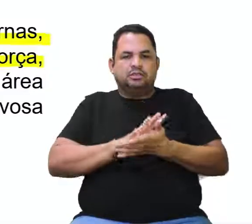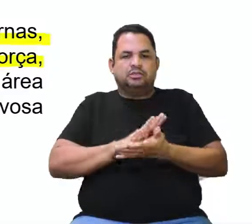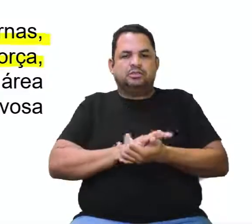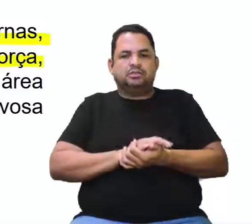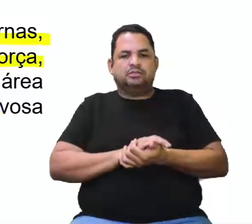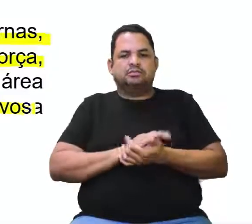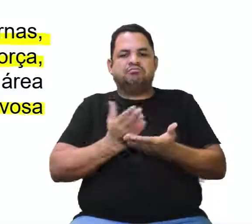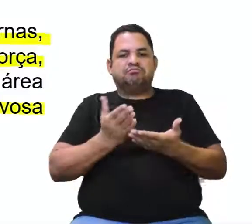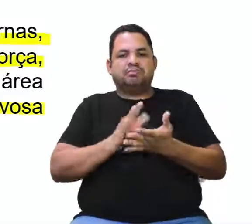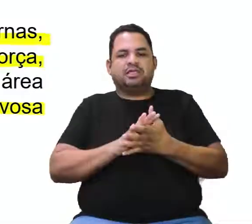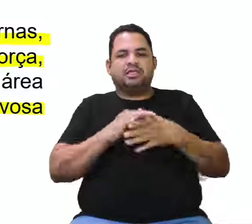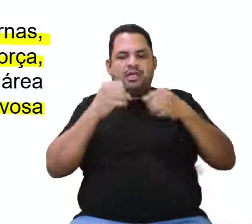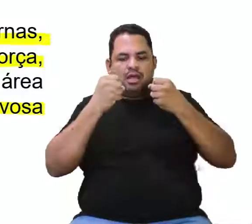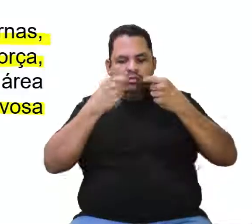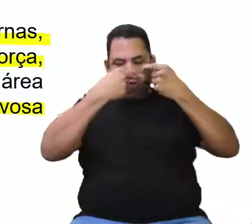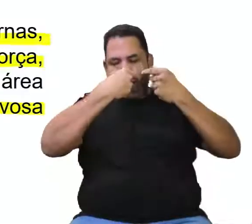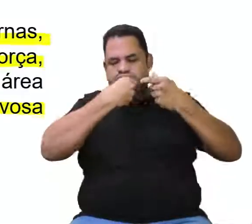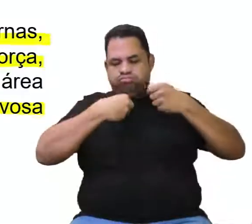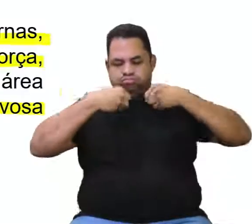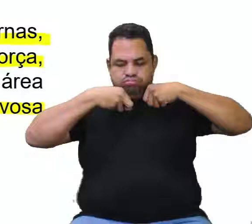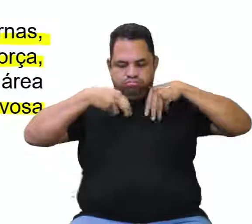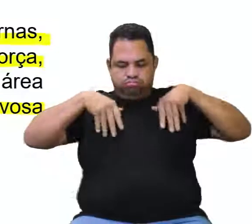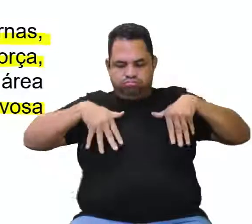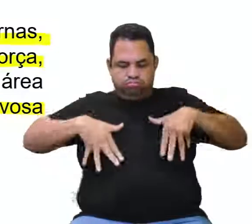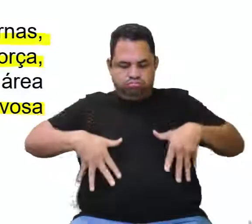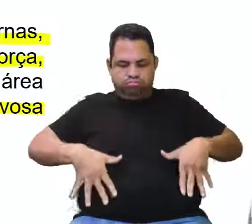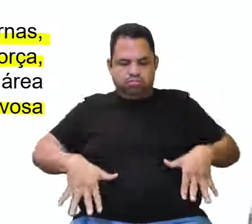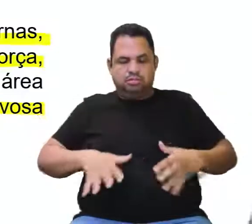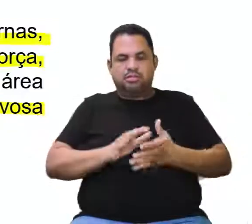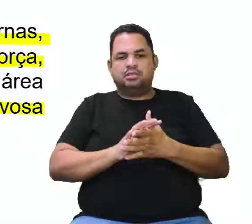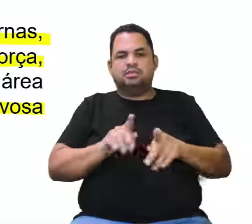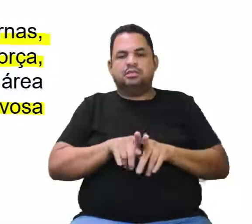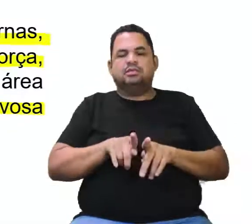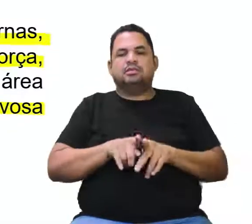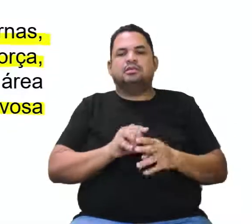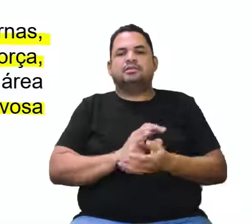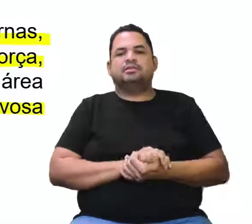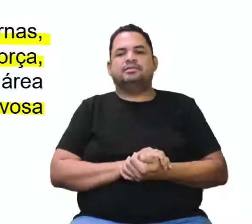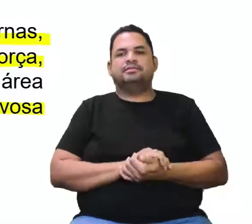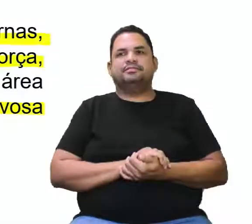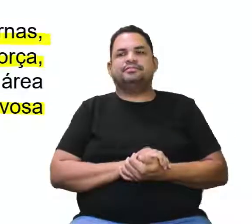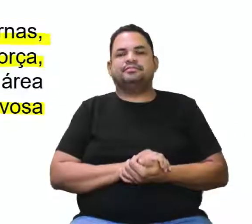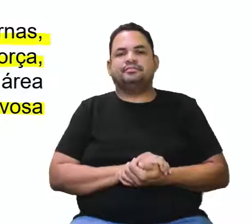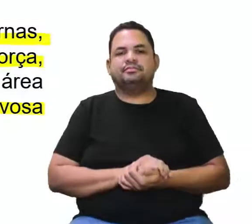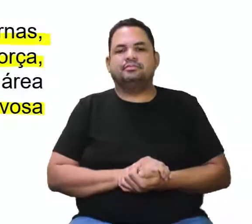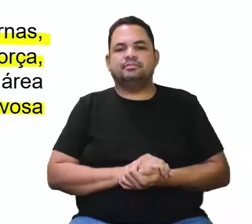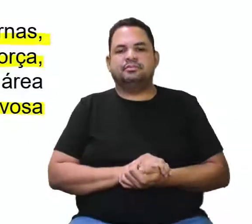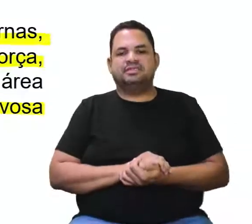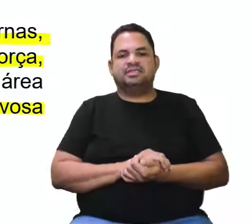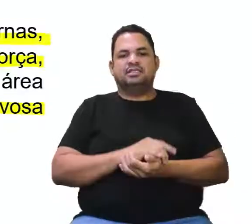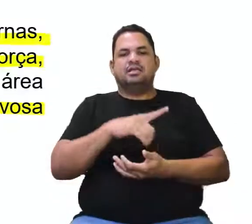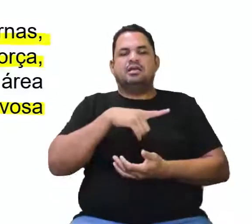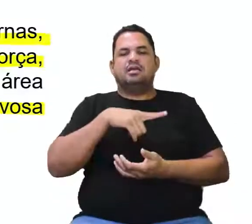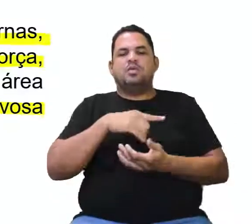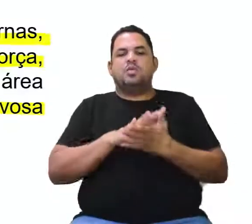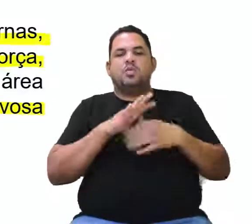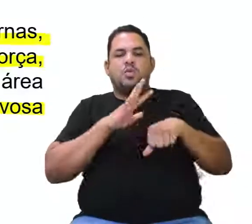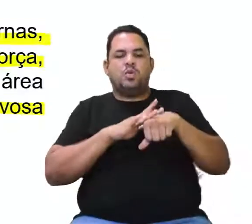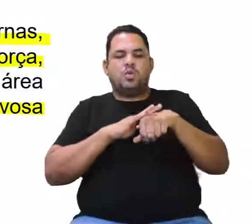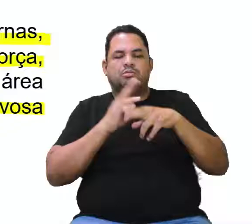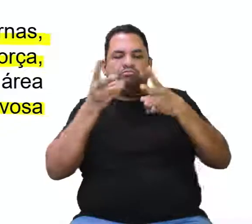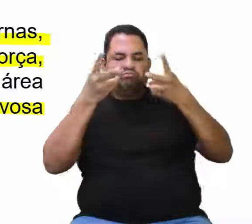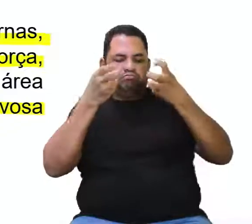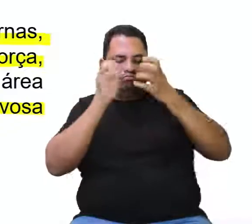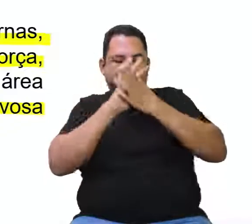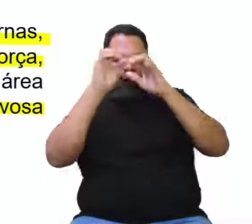ou reflexos na área inervada pela raiz nervosa que foi comprometida. Mais uma doença que a gente percebe aí que o